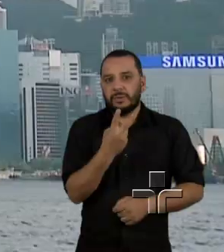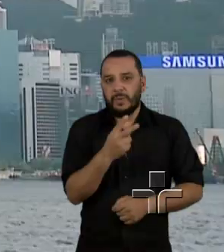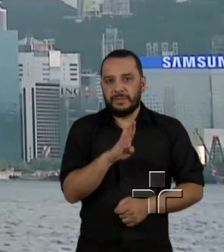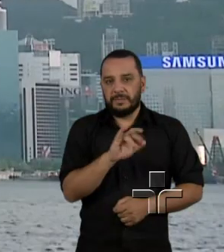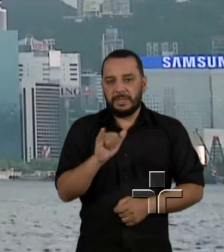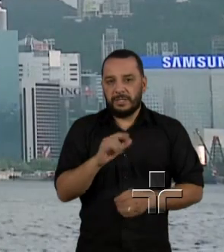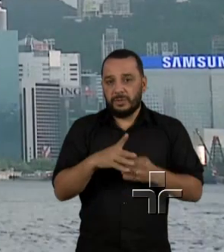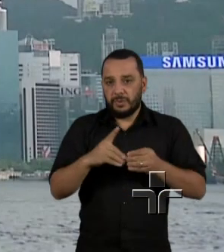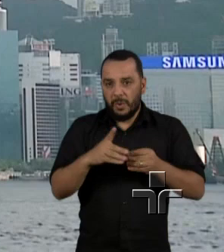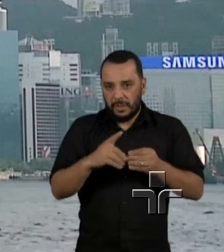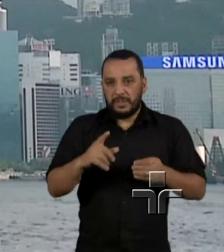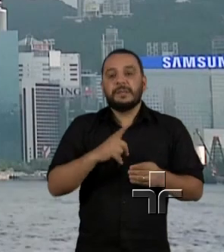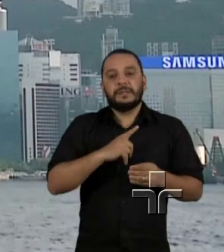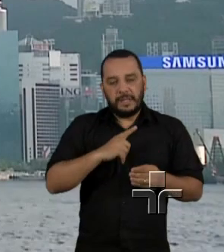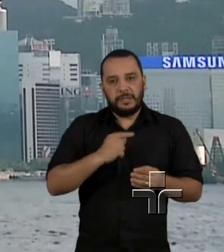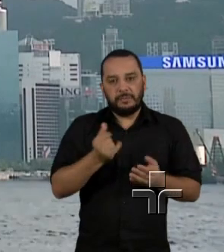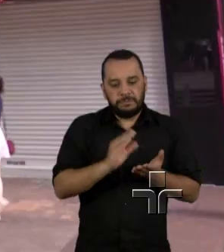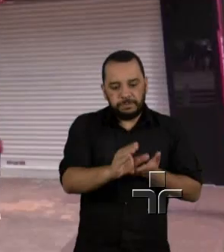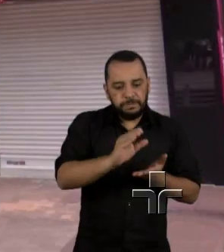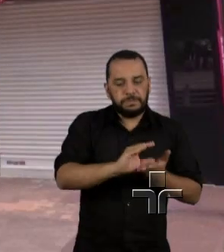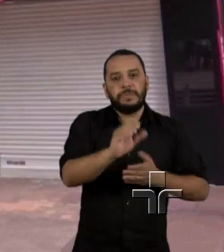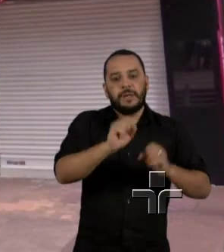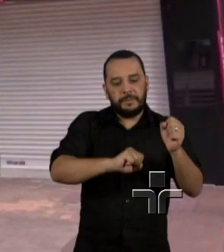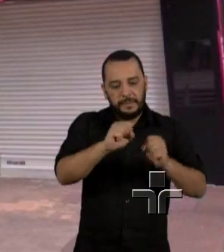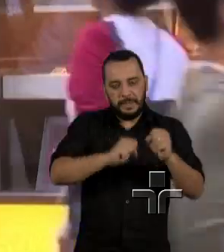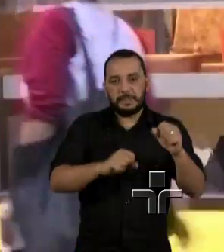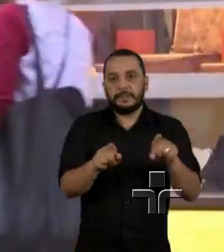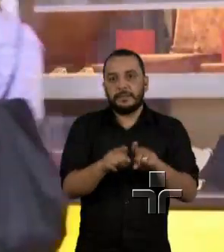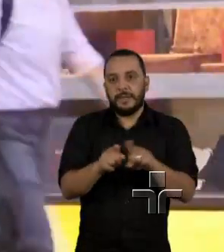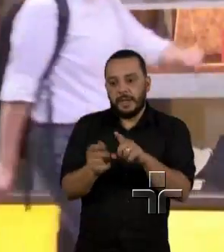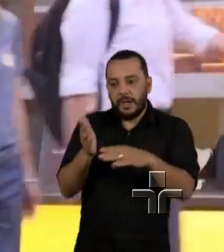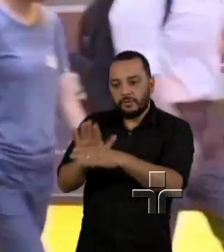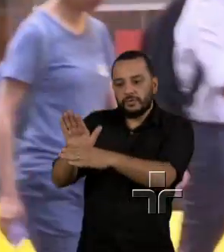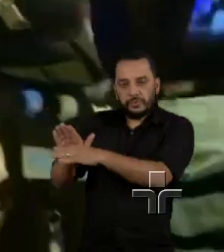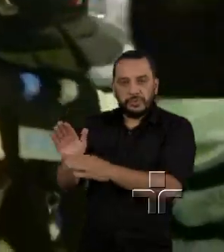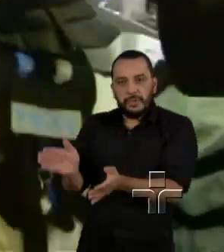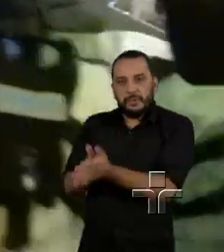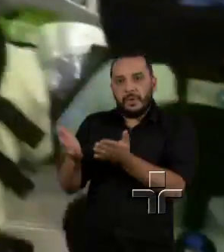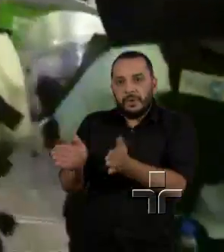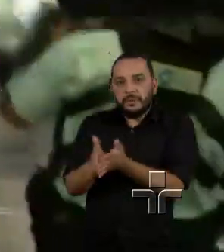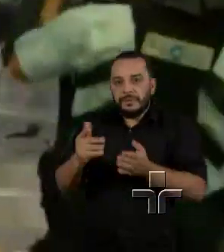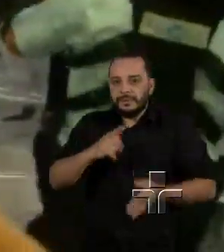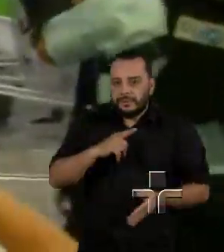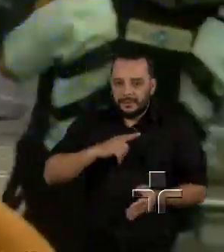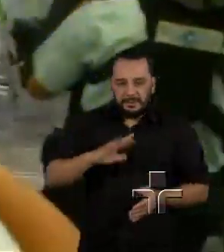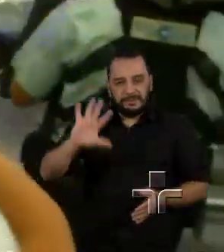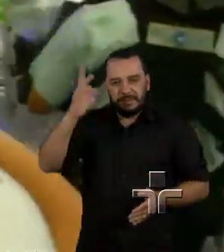dólares, que inclui subsídios para empresas e auxílio aos mais pobres. Os